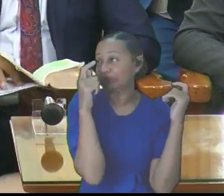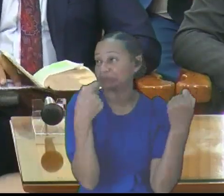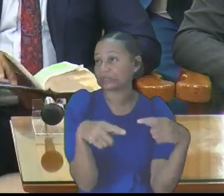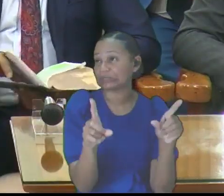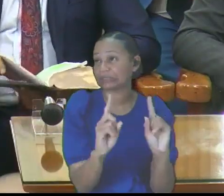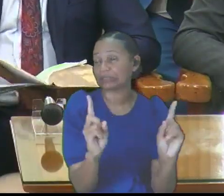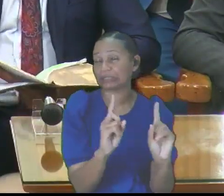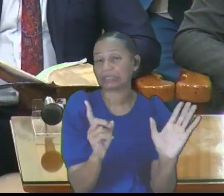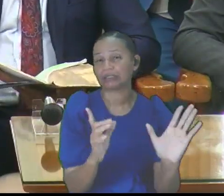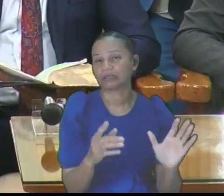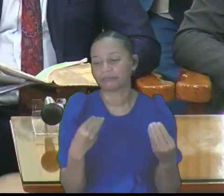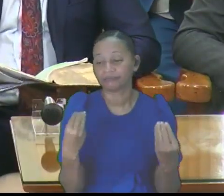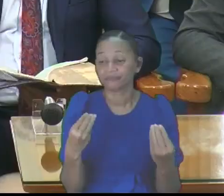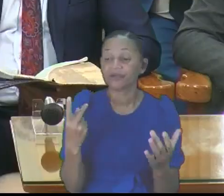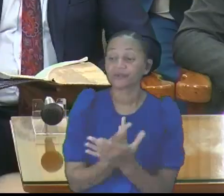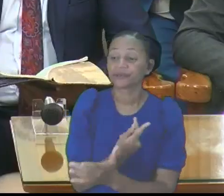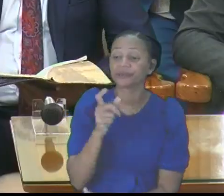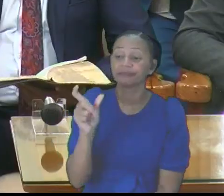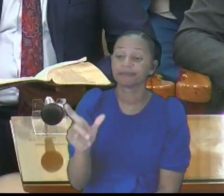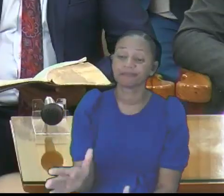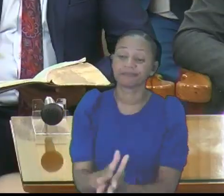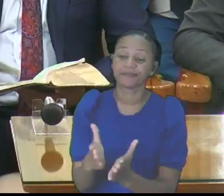O que é que vai acontecer com essa pobre criatura?